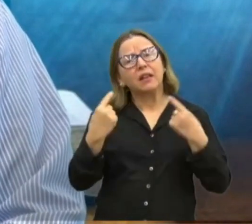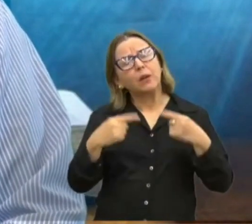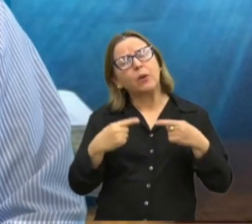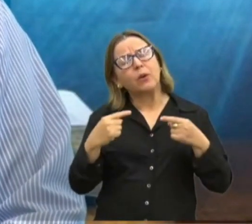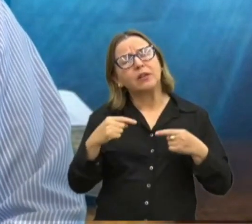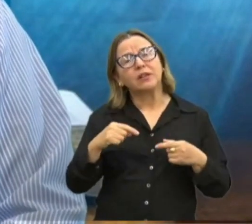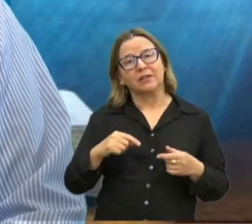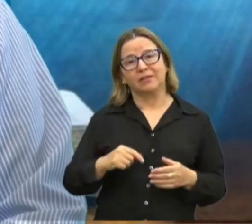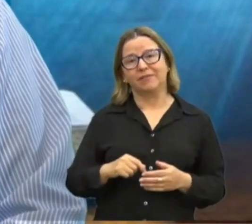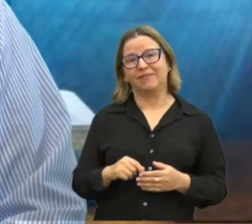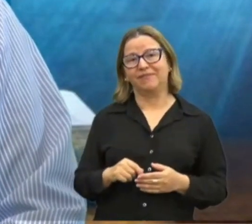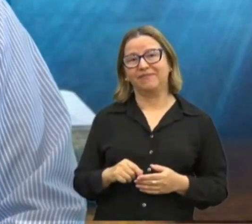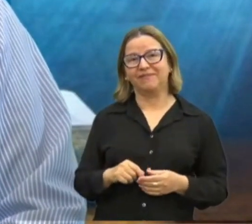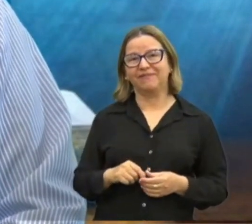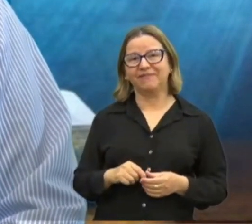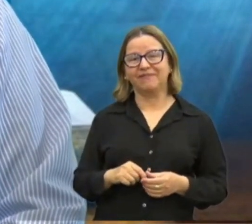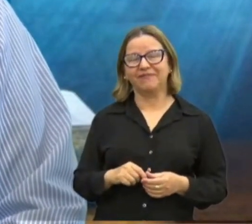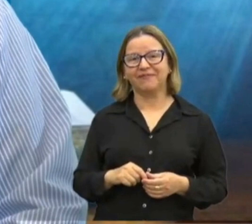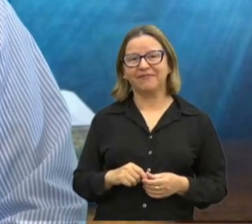nós?